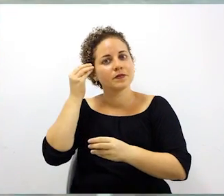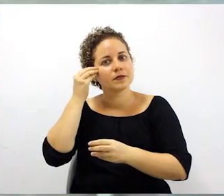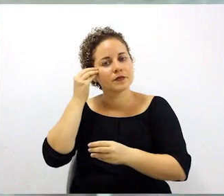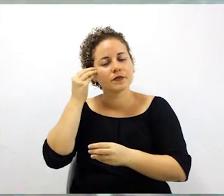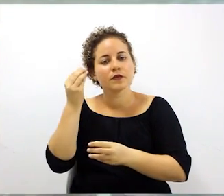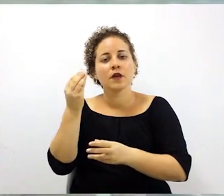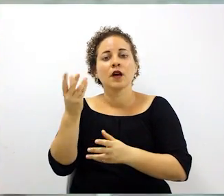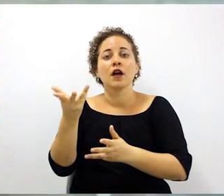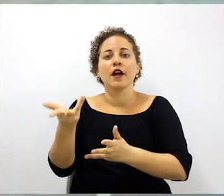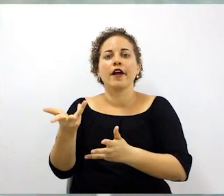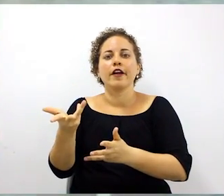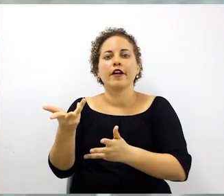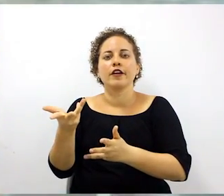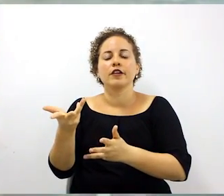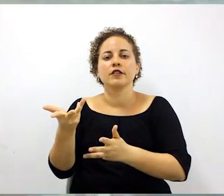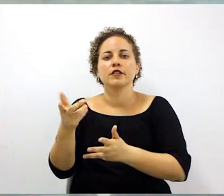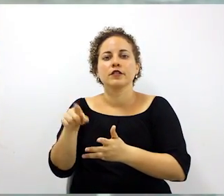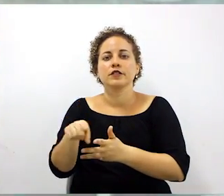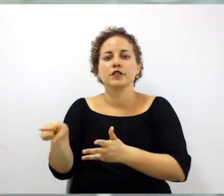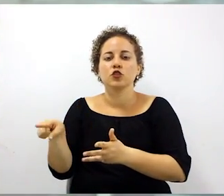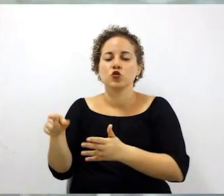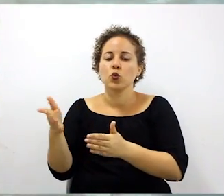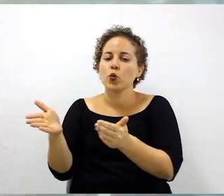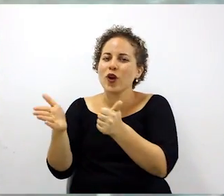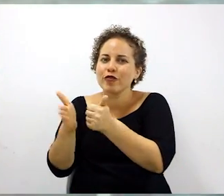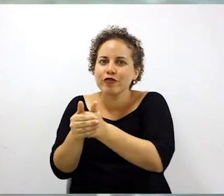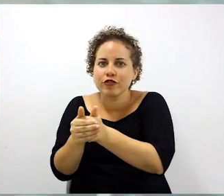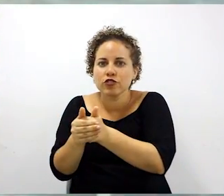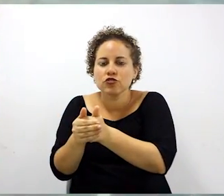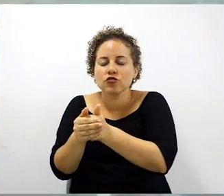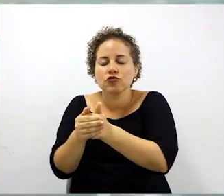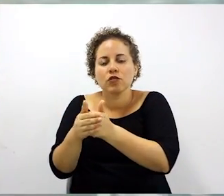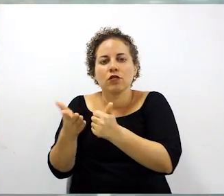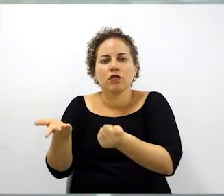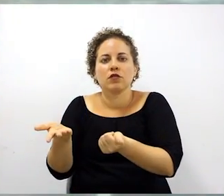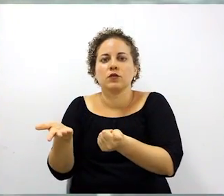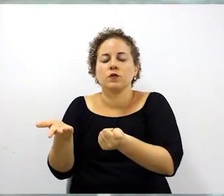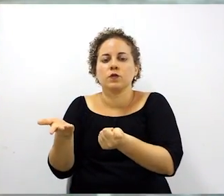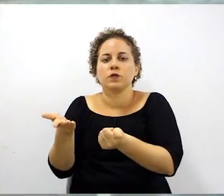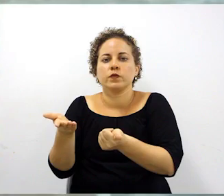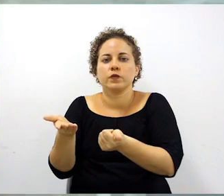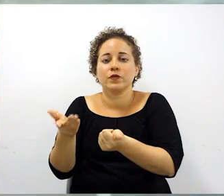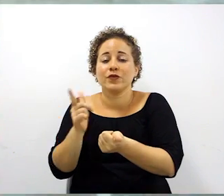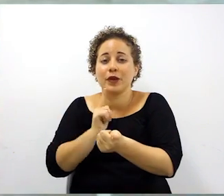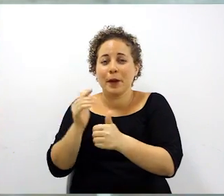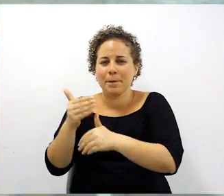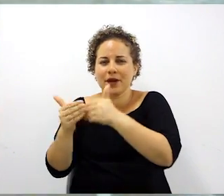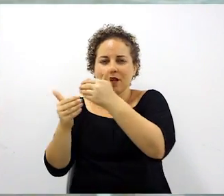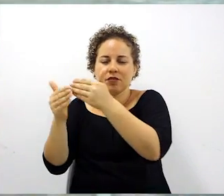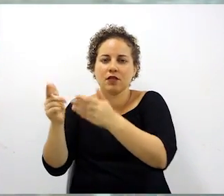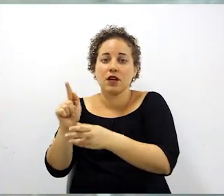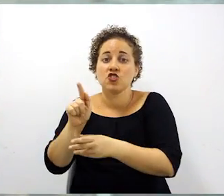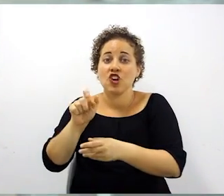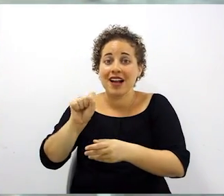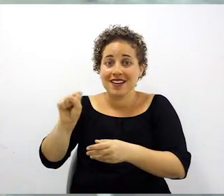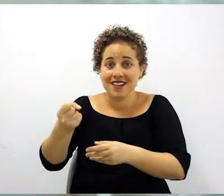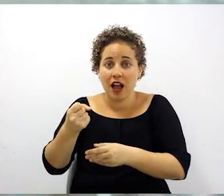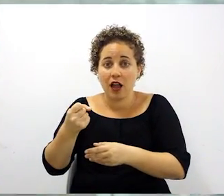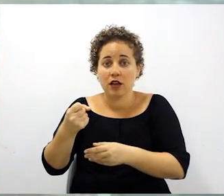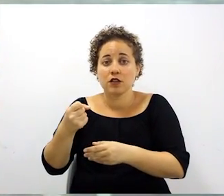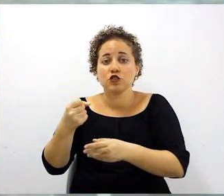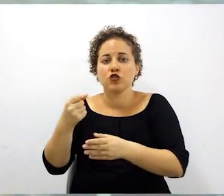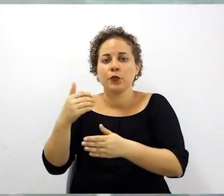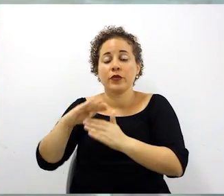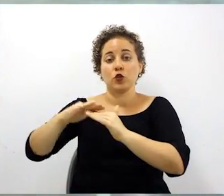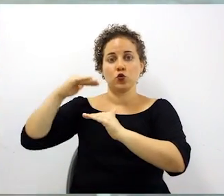podem transitar em ambientes fechados, não é? Se houver empilhadeiras a gás, elas devem estar no patamar superior do